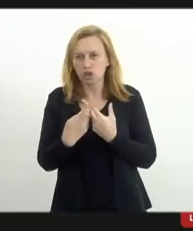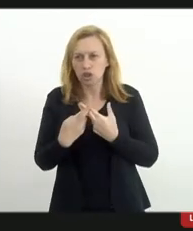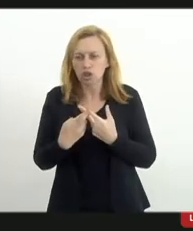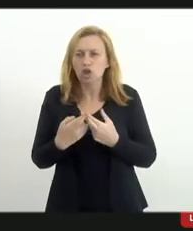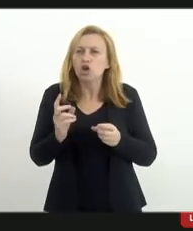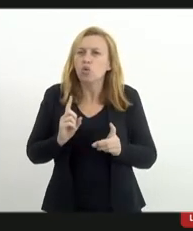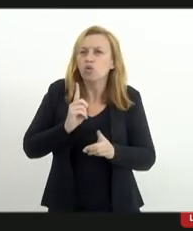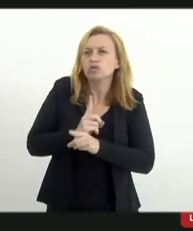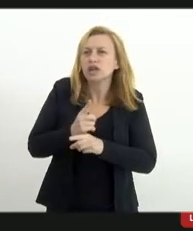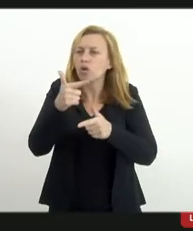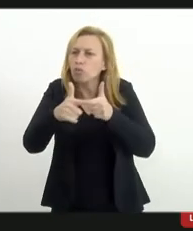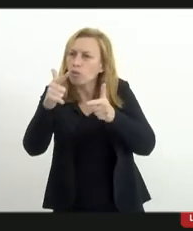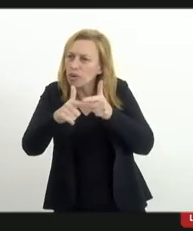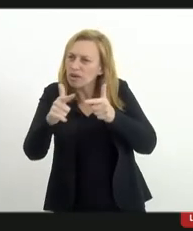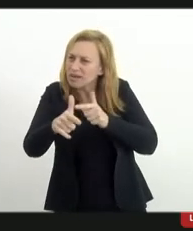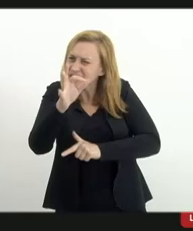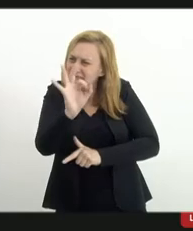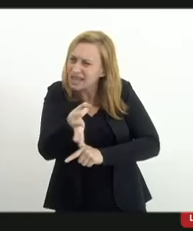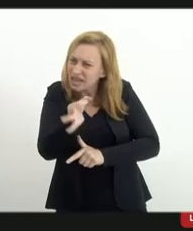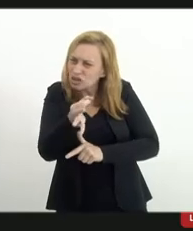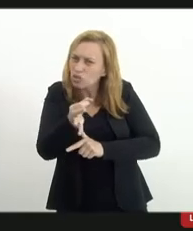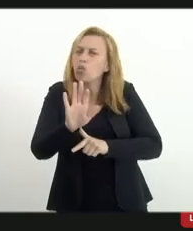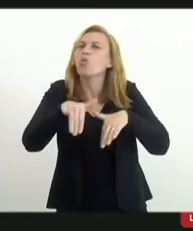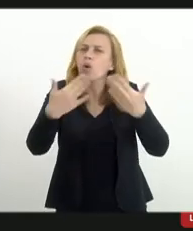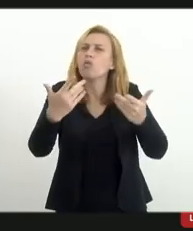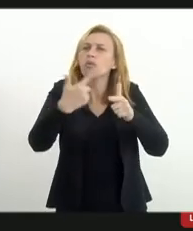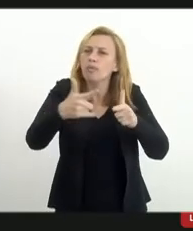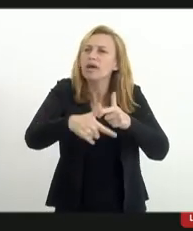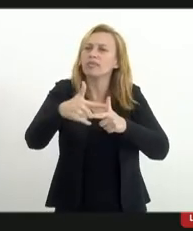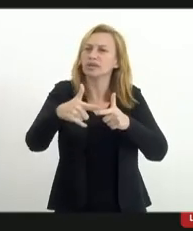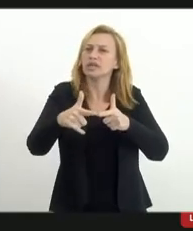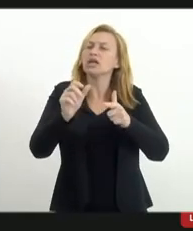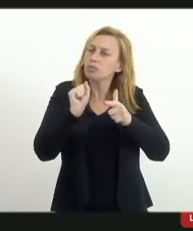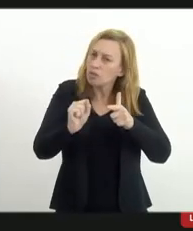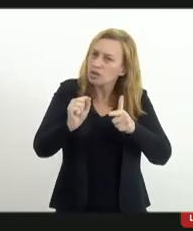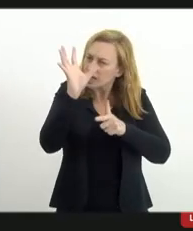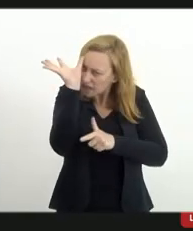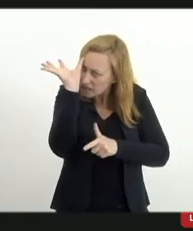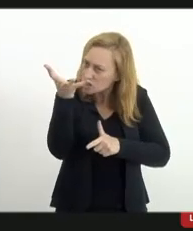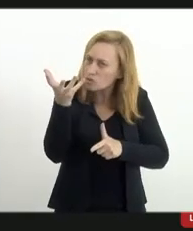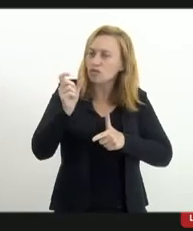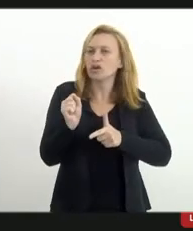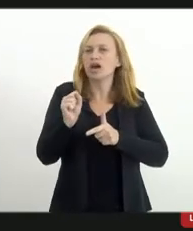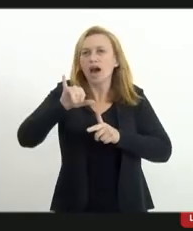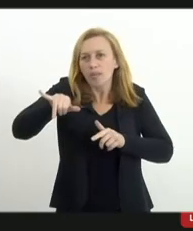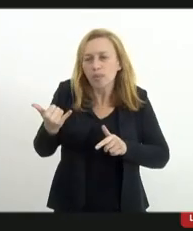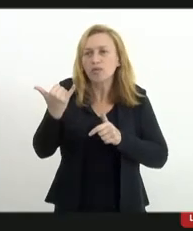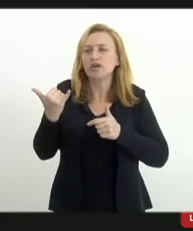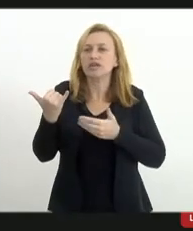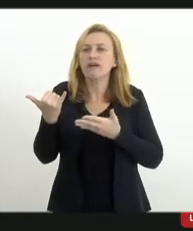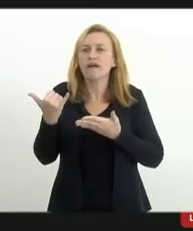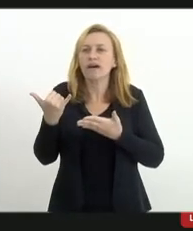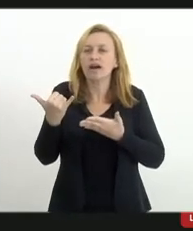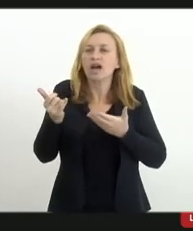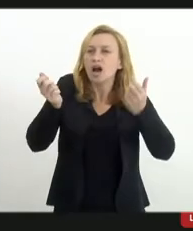tentar encontrar o problema raiz, qual é o problema raiz, e vamos tentar resolver, aproveitar a possibilidade que a gente vai